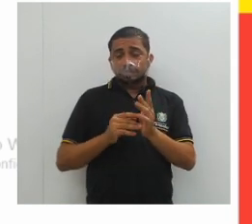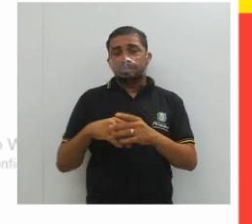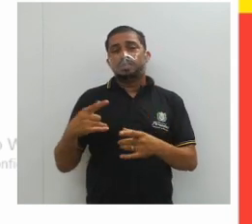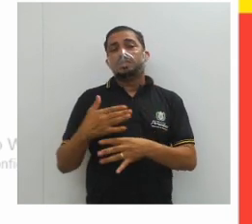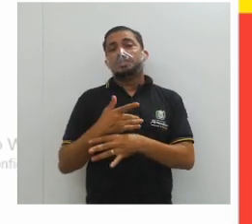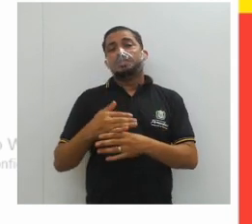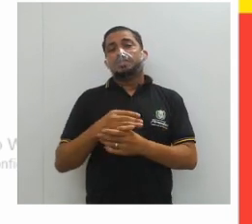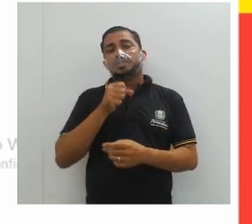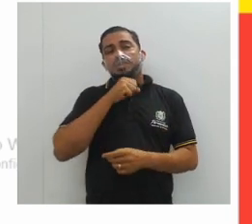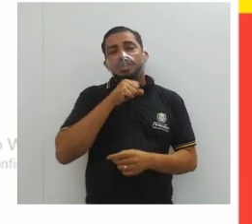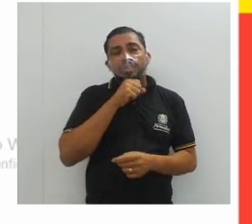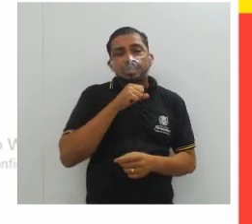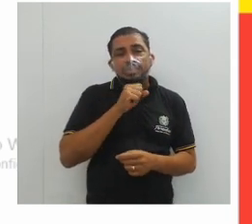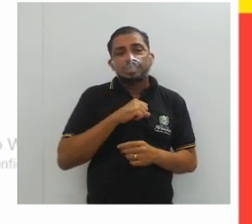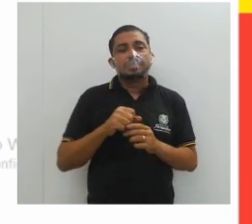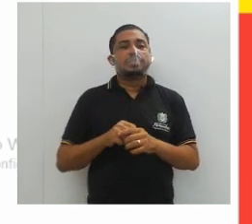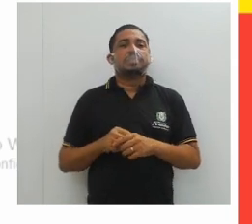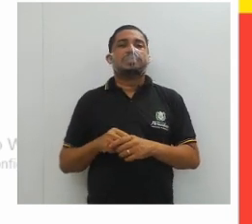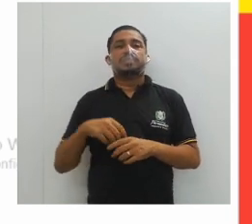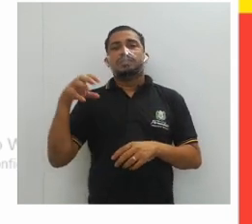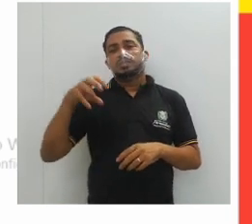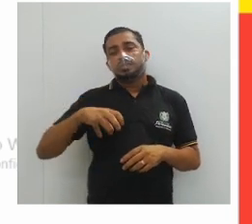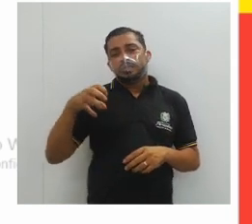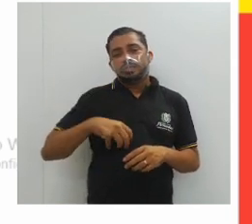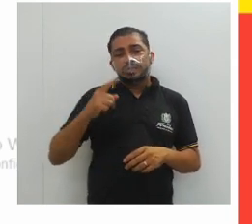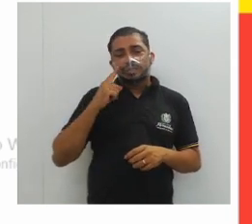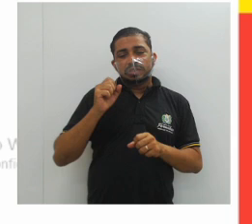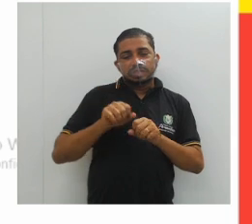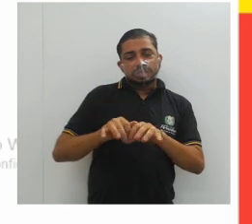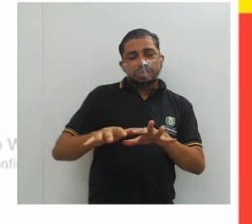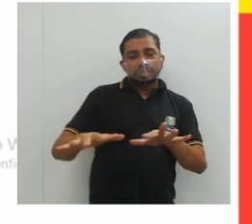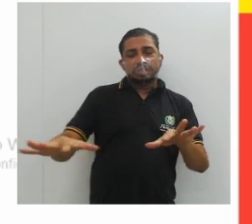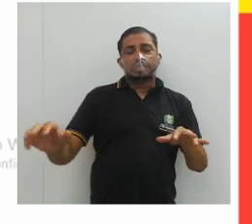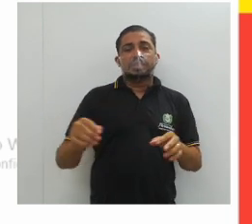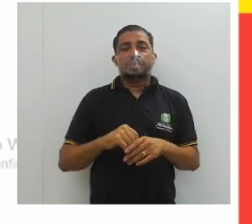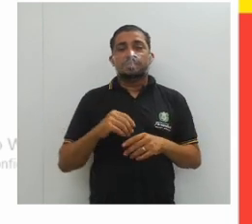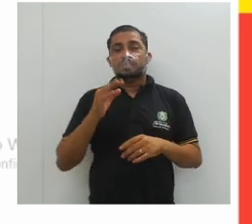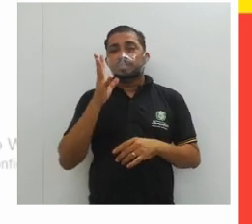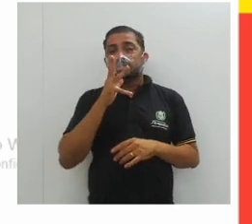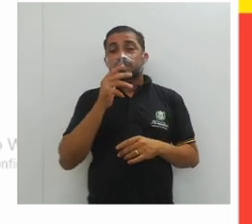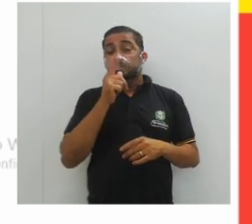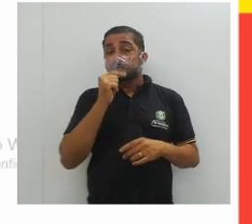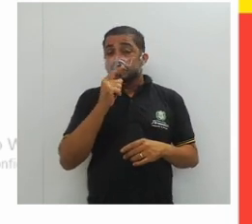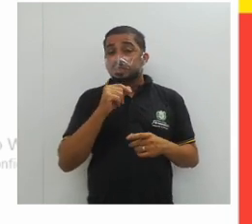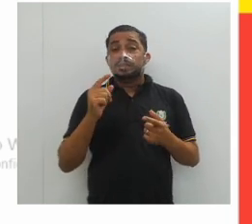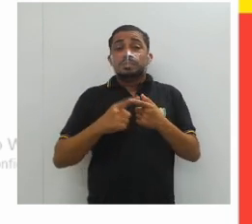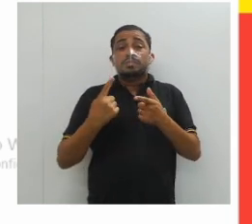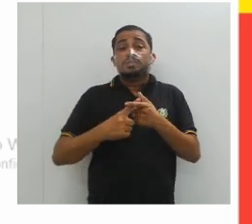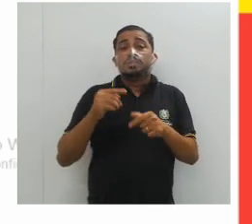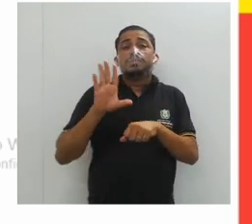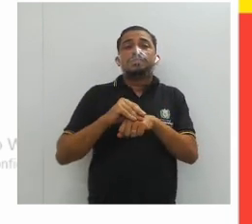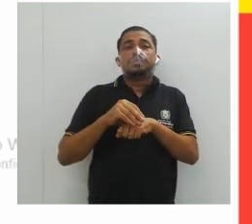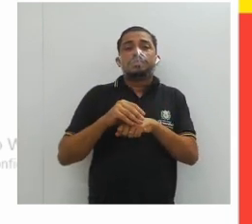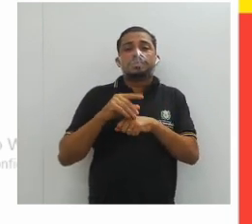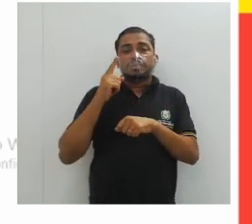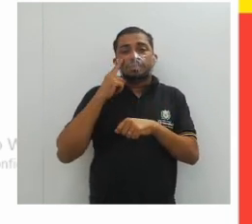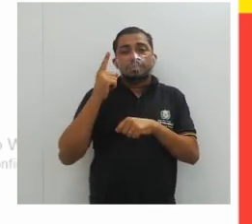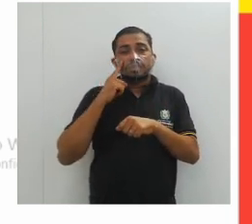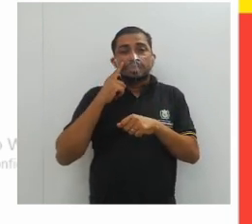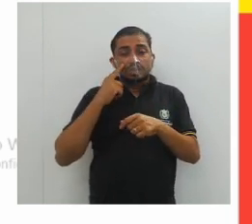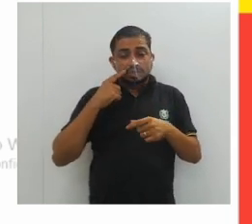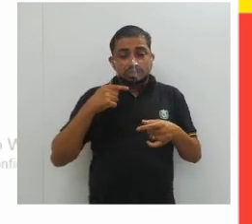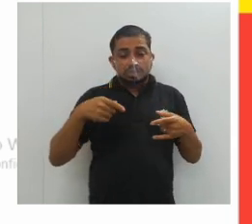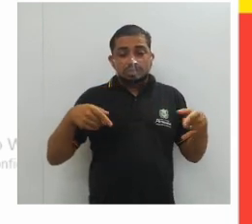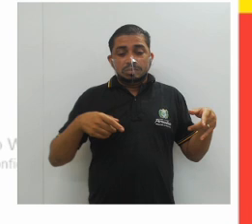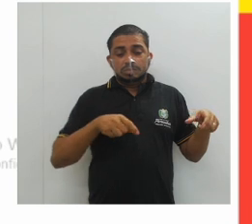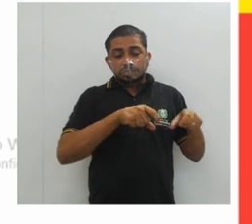querido Antigo, né? Choveu, ficou essa aparência de molhado, mas por que essa foto está aí? Para chamar a atenção para vocês, os trilhos.